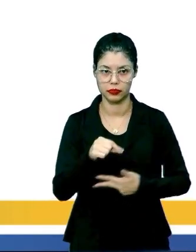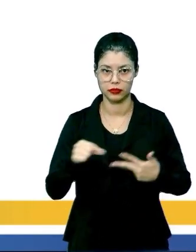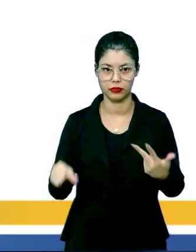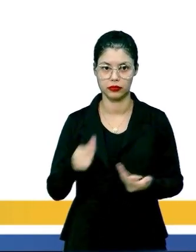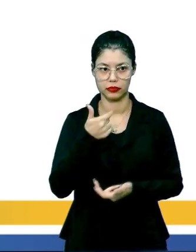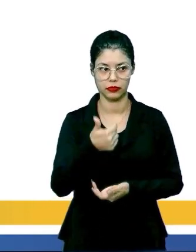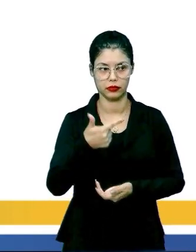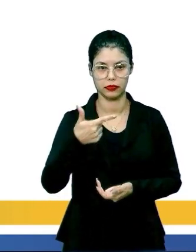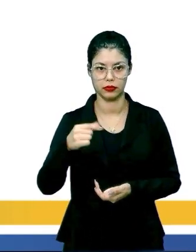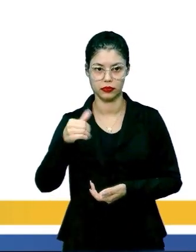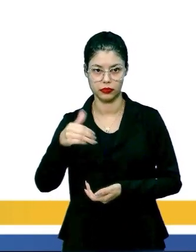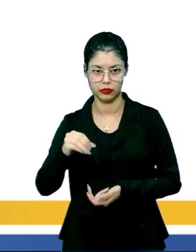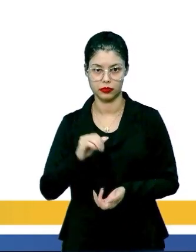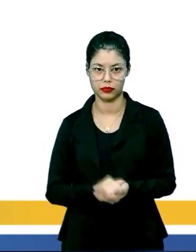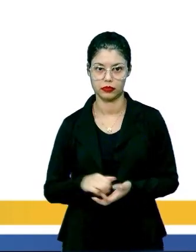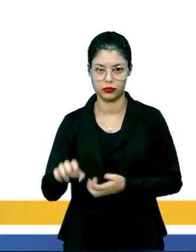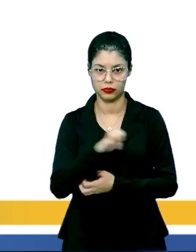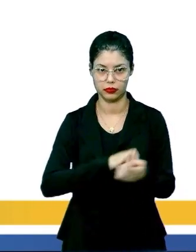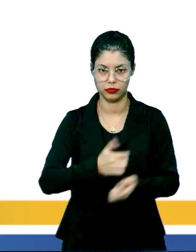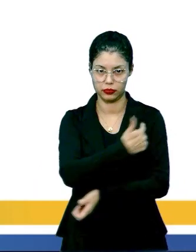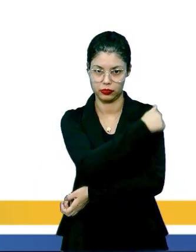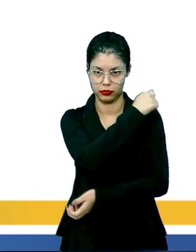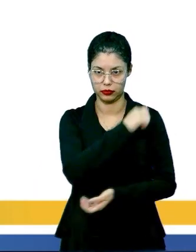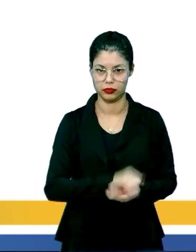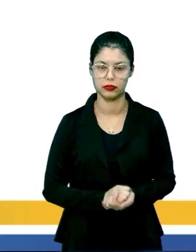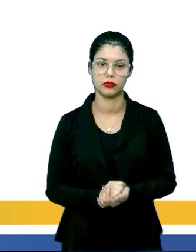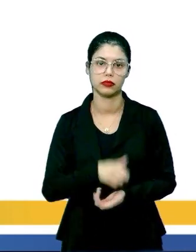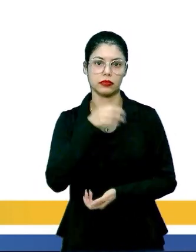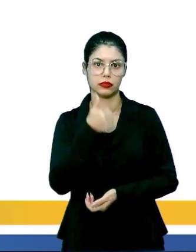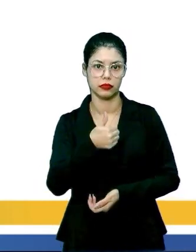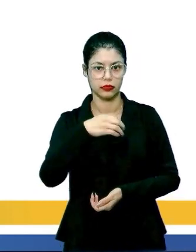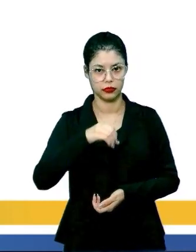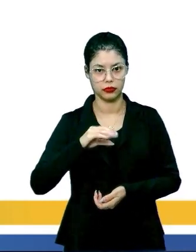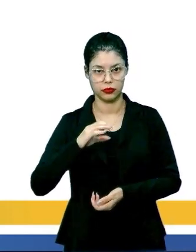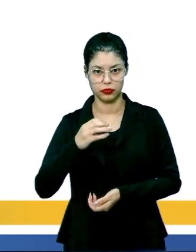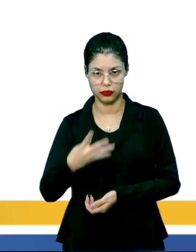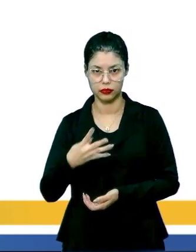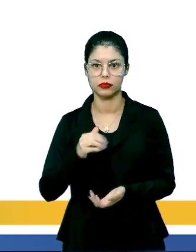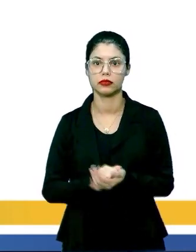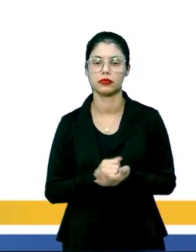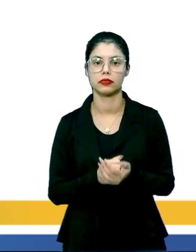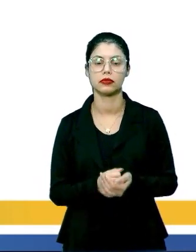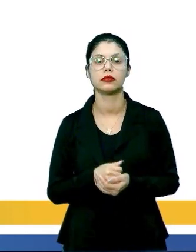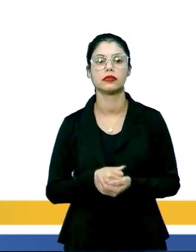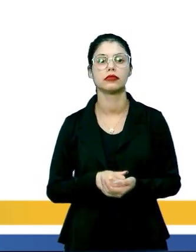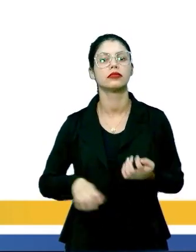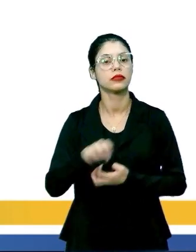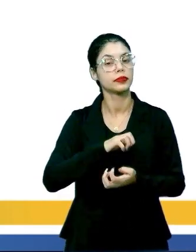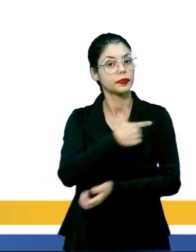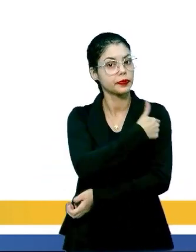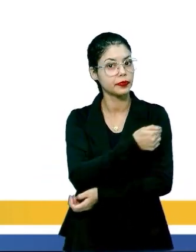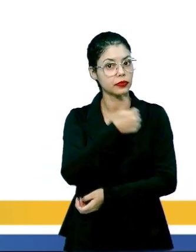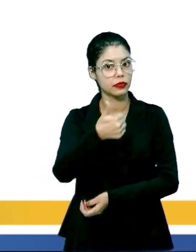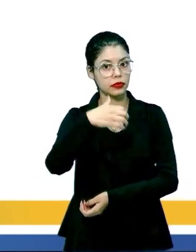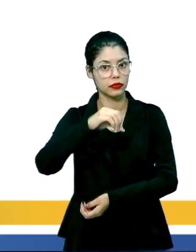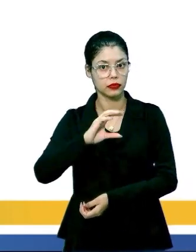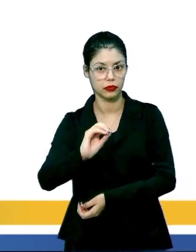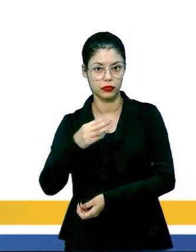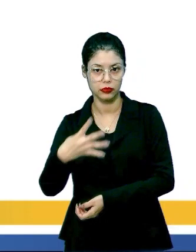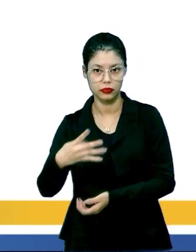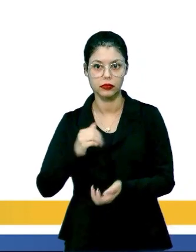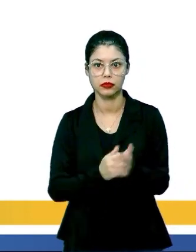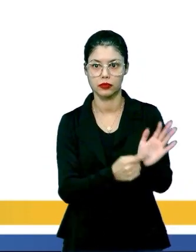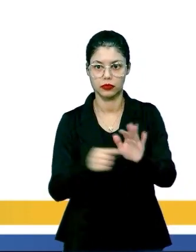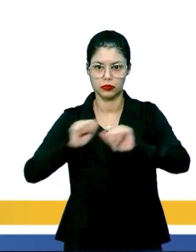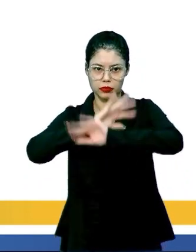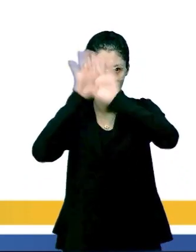de 2019. Olha a revolta da vacina aí de 1904. A revolta da vacina de 1904